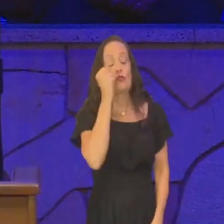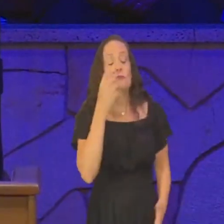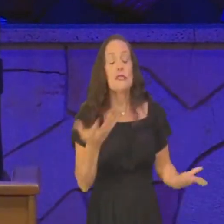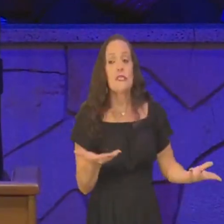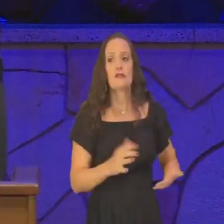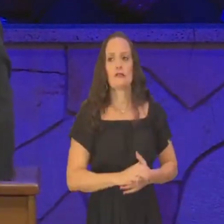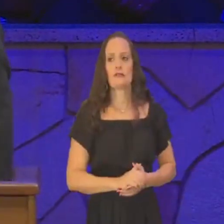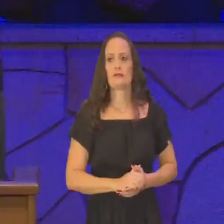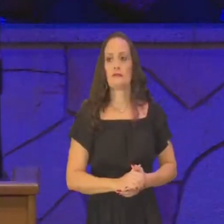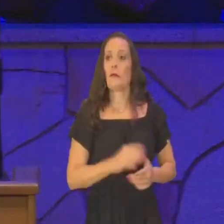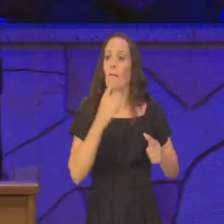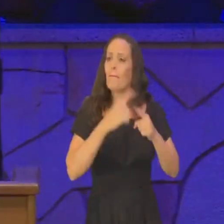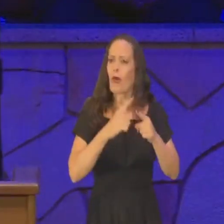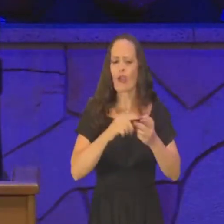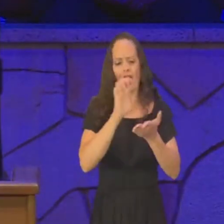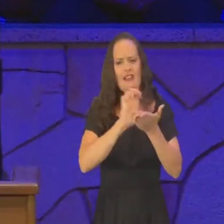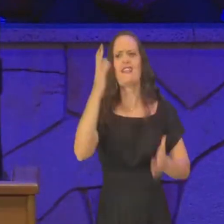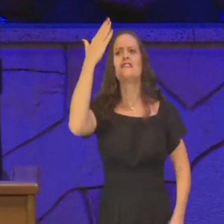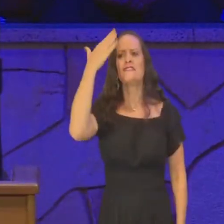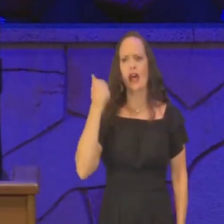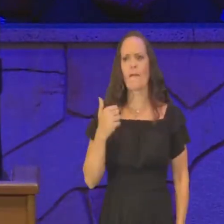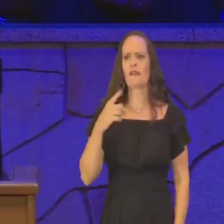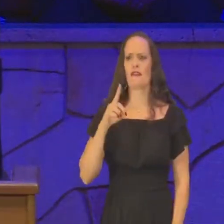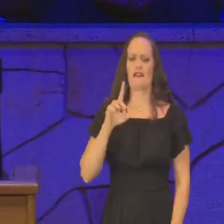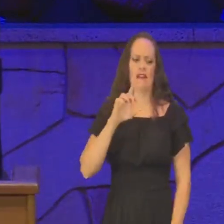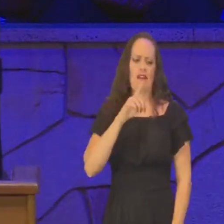ele sabia que não haveria resposta.